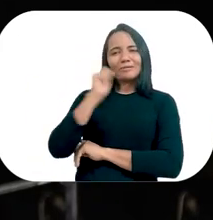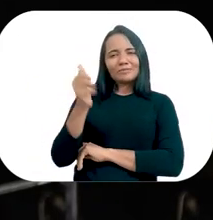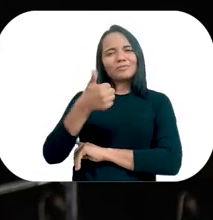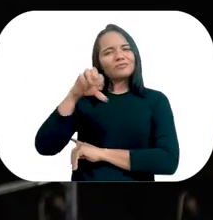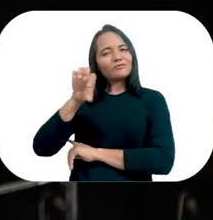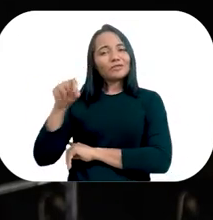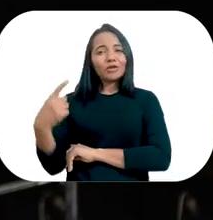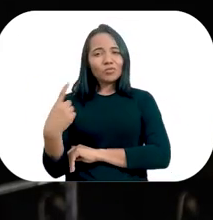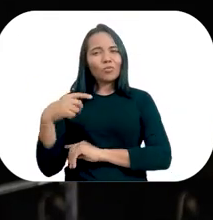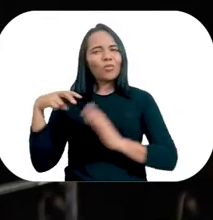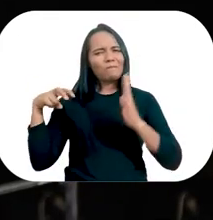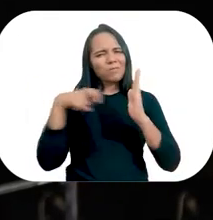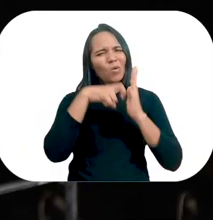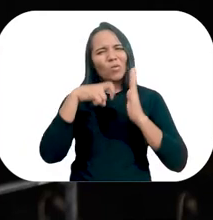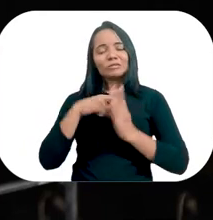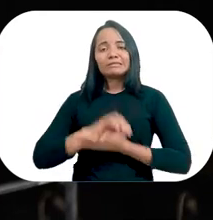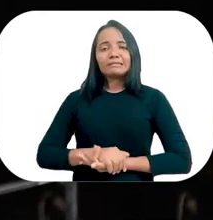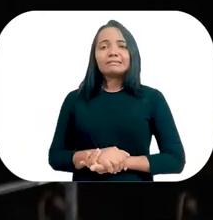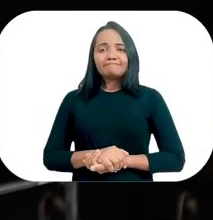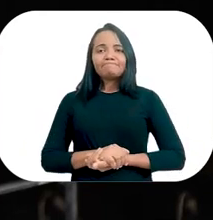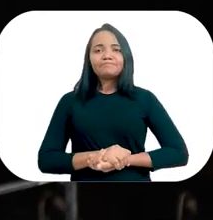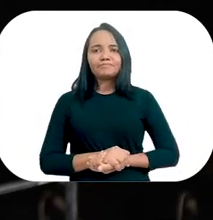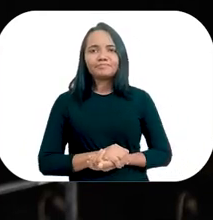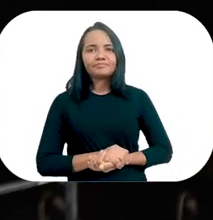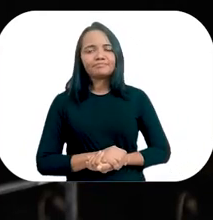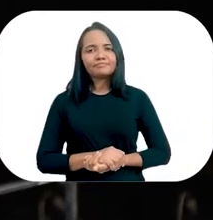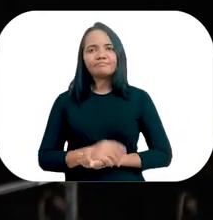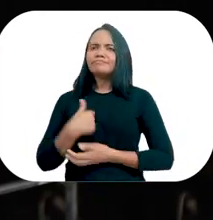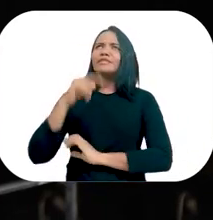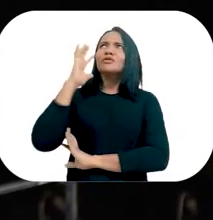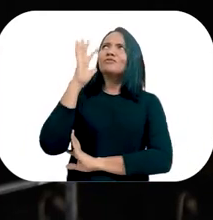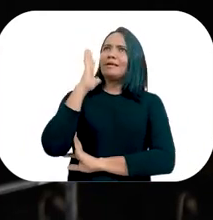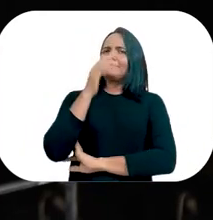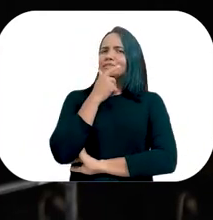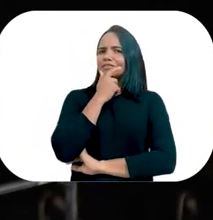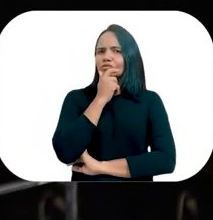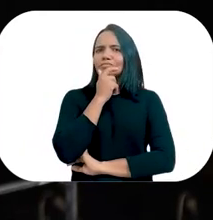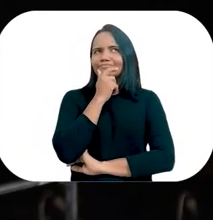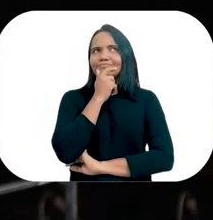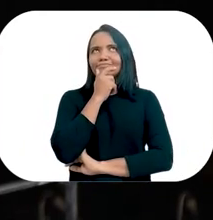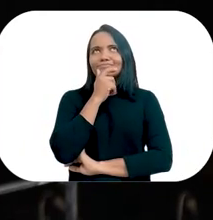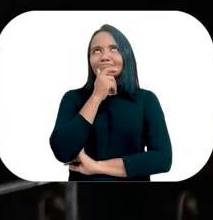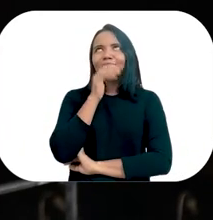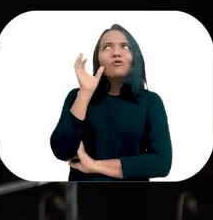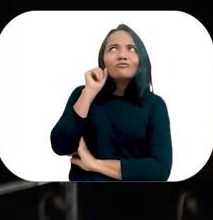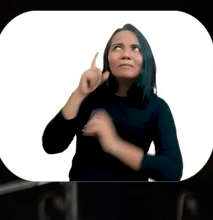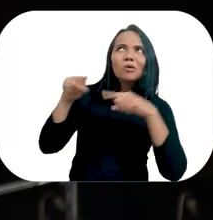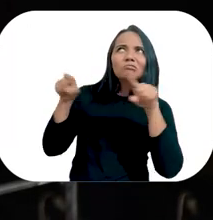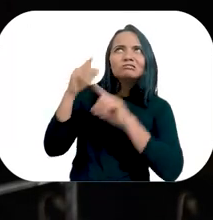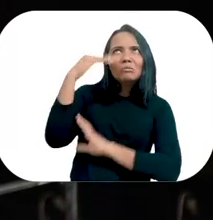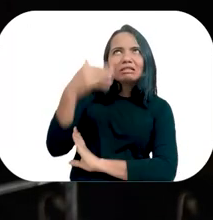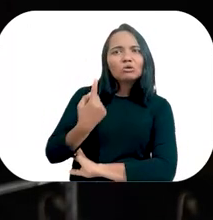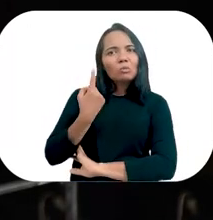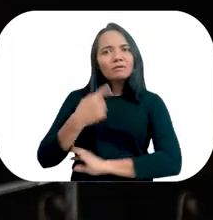de automóvel. E eu fiquei a pensar, ele tocou uma música dele lá em homenagem a ele, tal, eu fiquei a